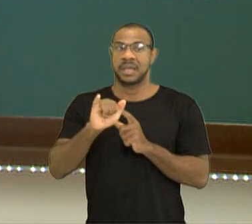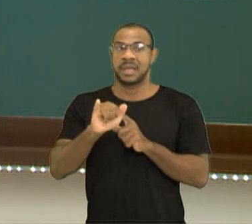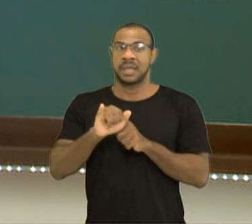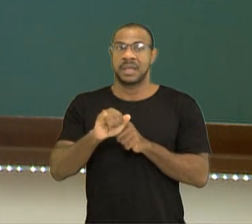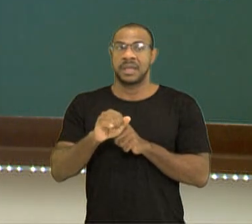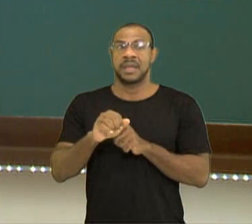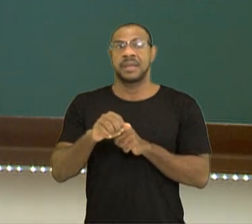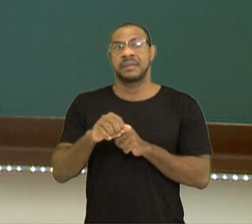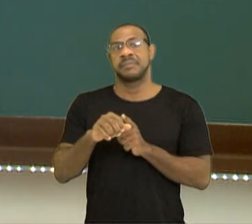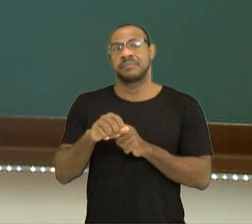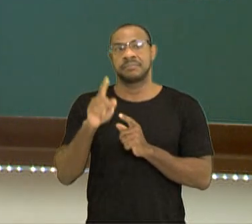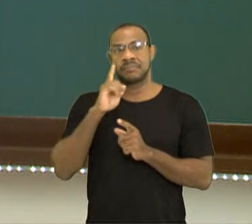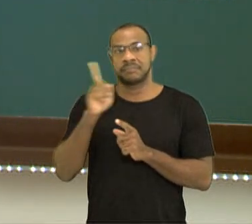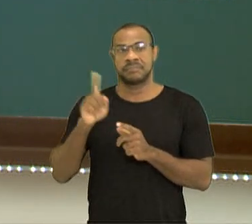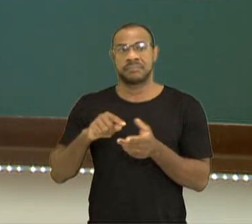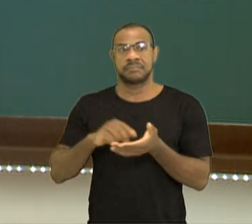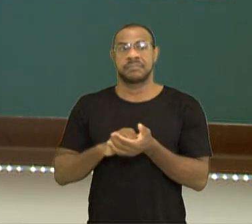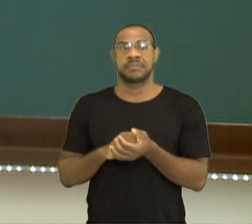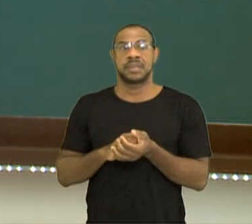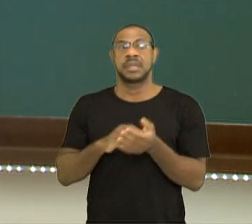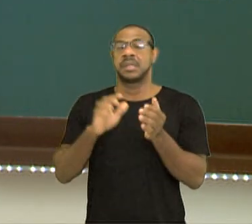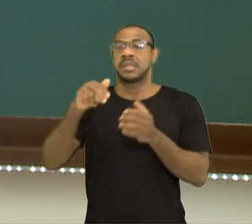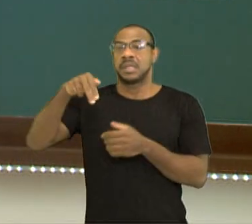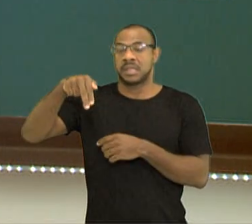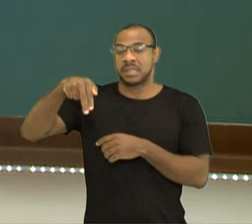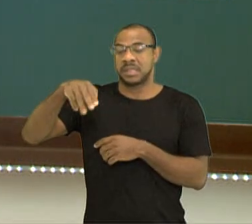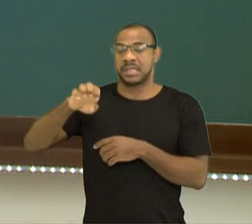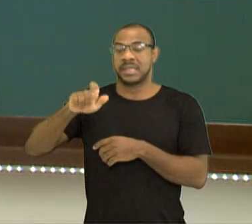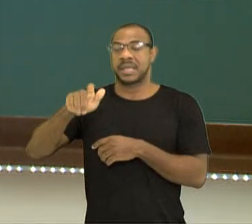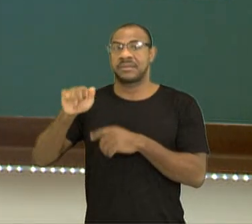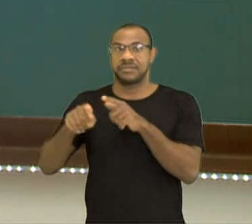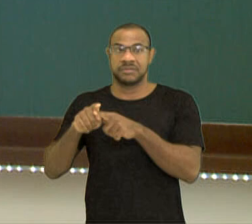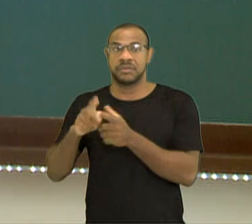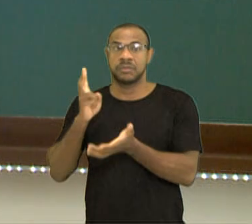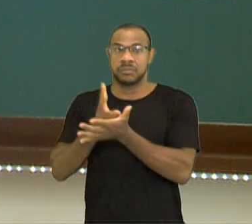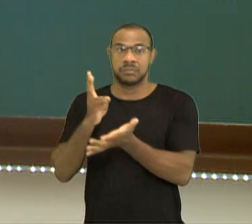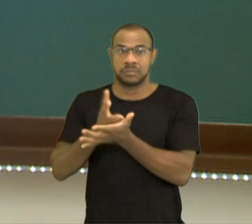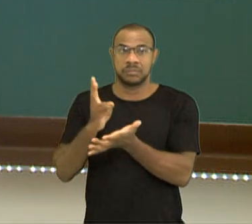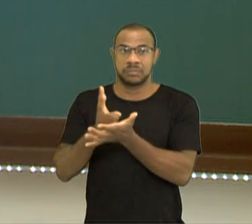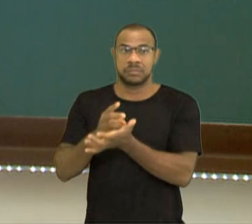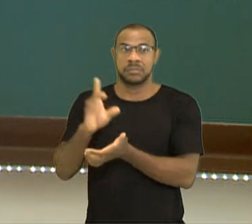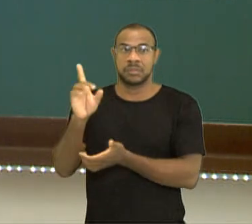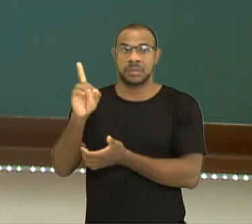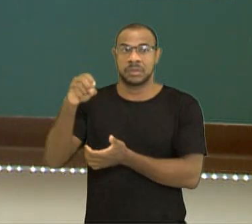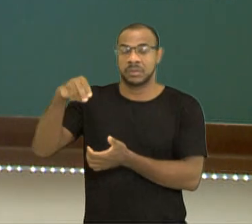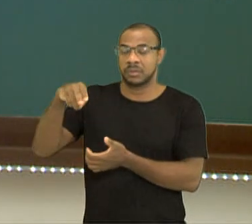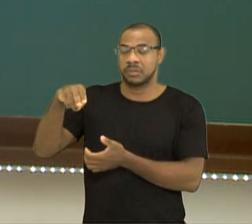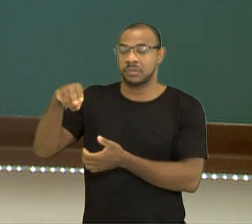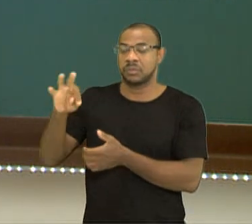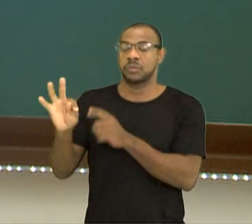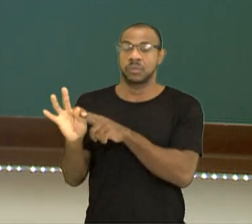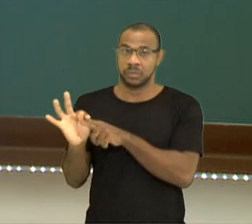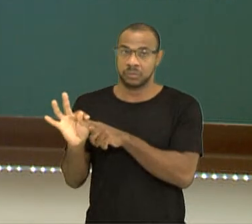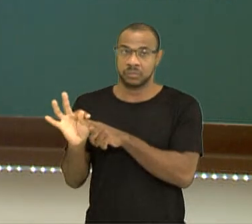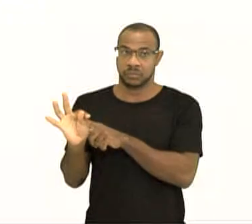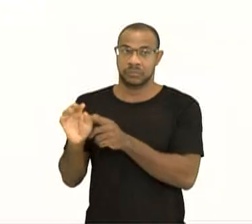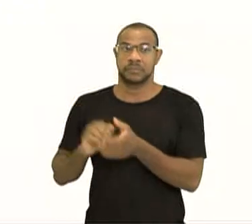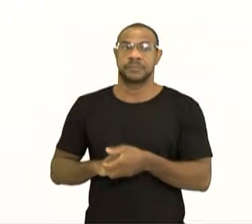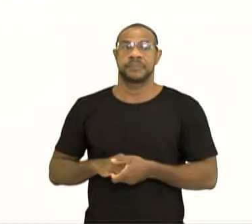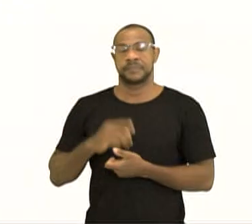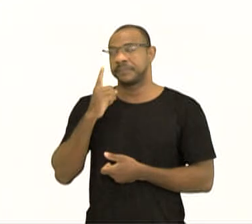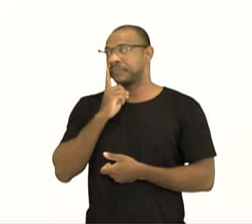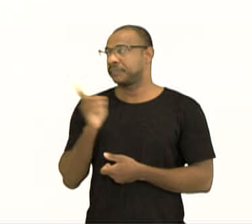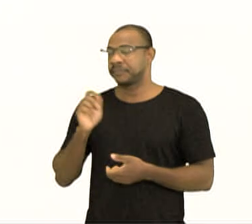sports. Na negativa, você mantém o don't. No, I don't like to play sports. Veja o número